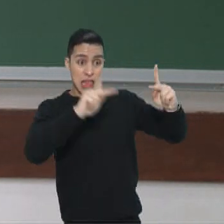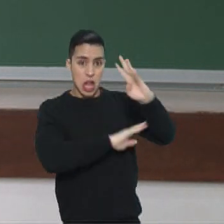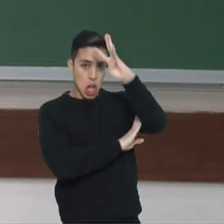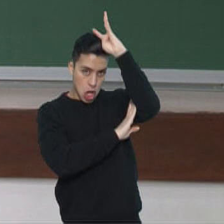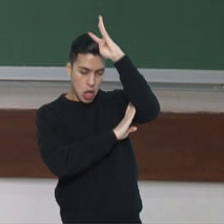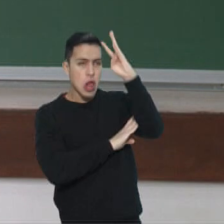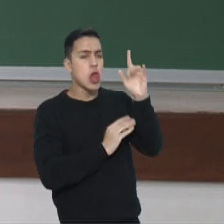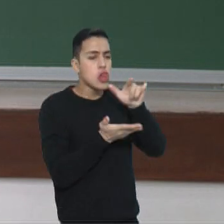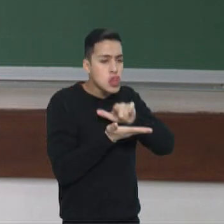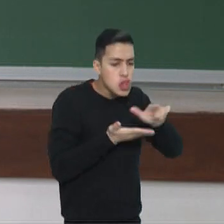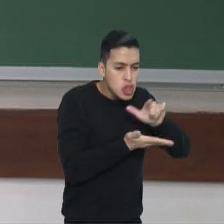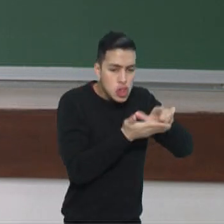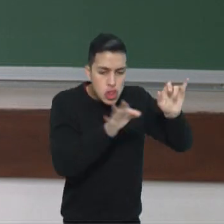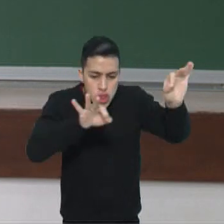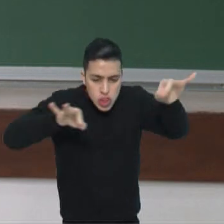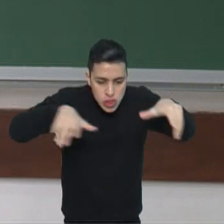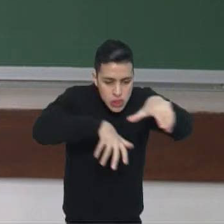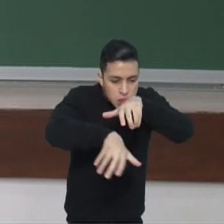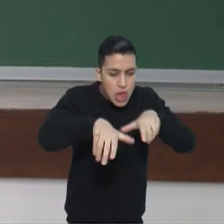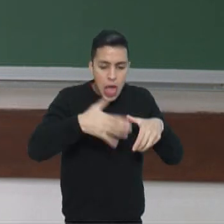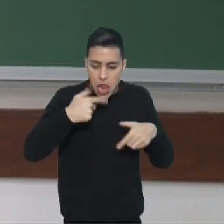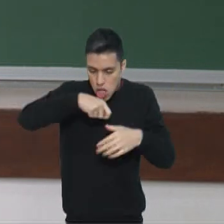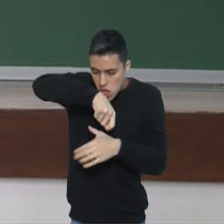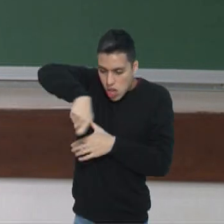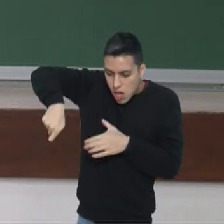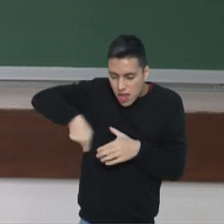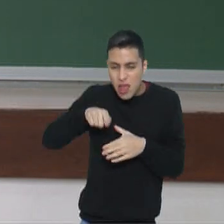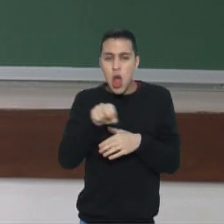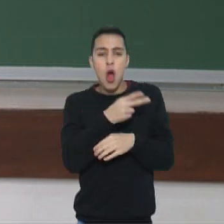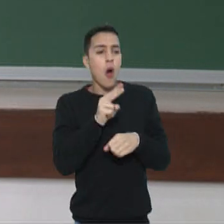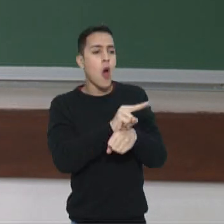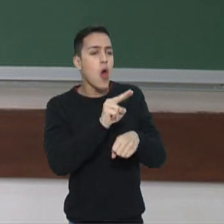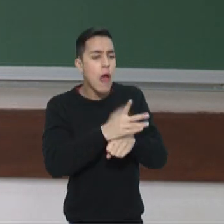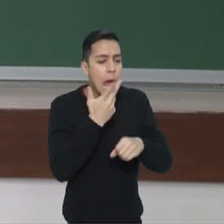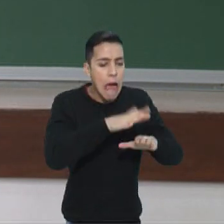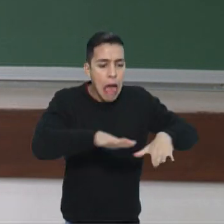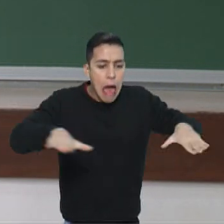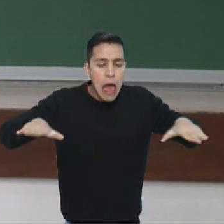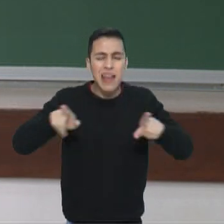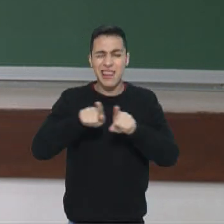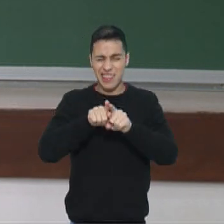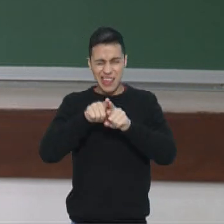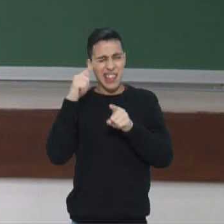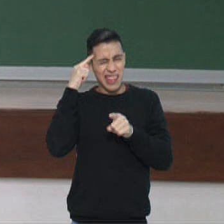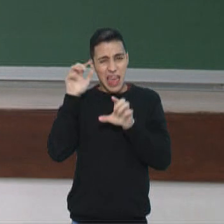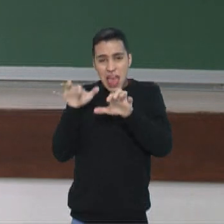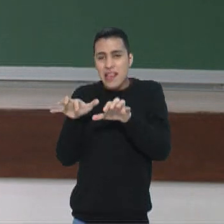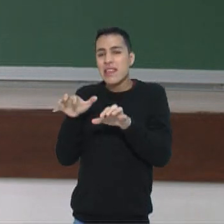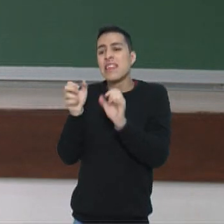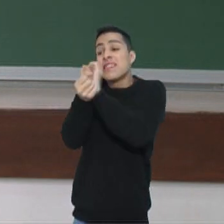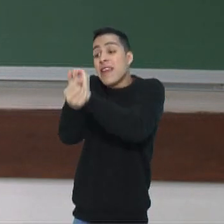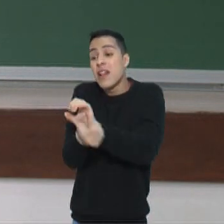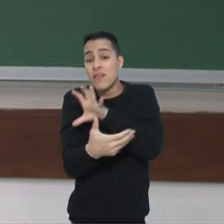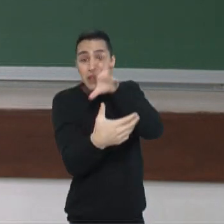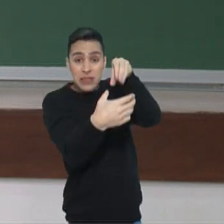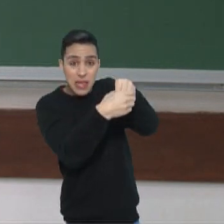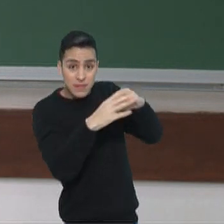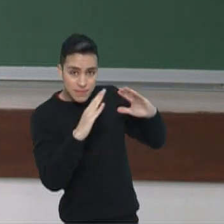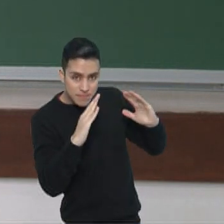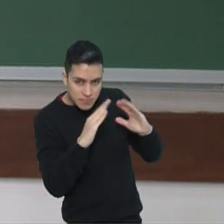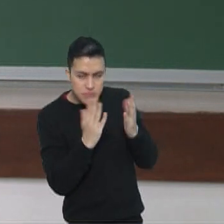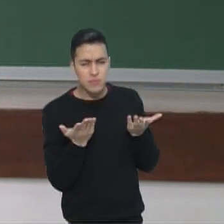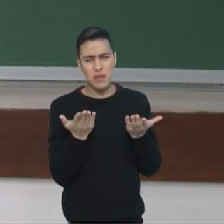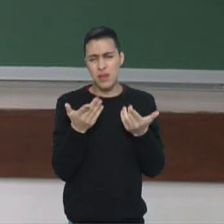né? Faziam a limpeza, cuidavam da alimentação ou cuidavam das crianças e assim por diante. Eram escravos domésticos, tá? Eles